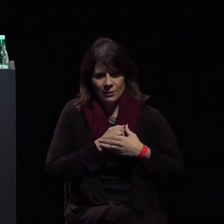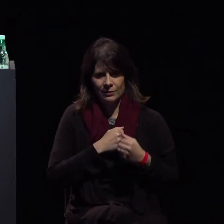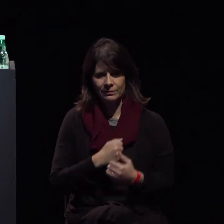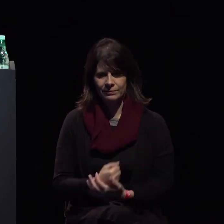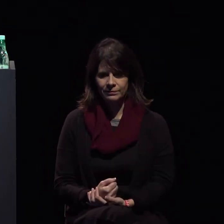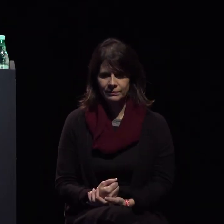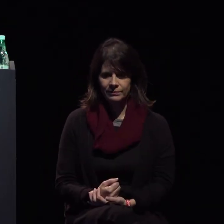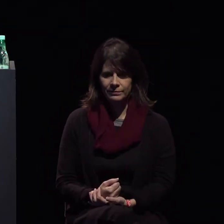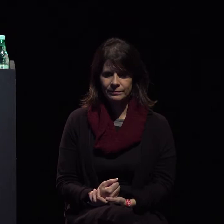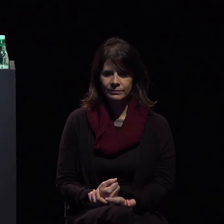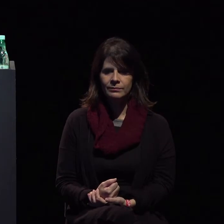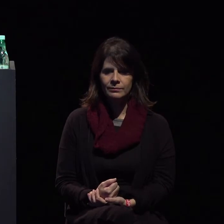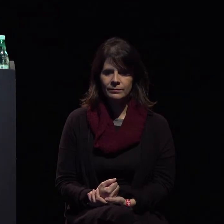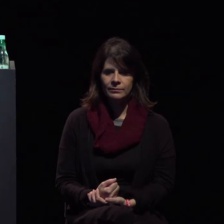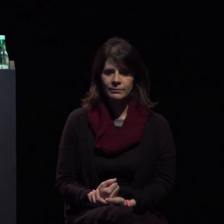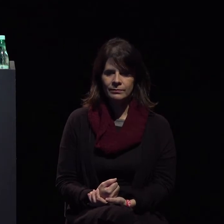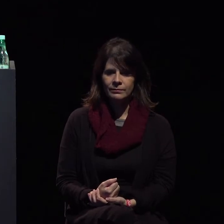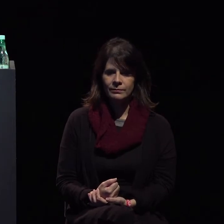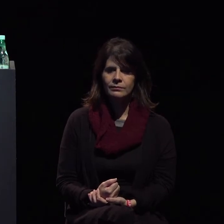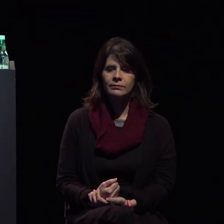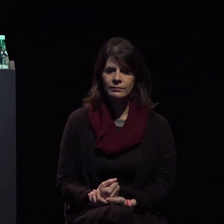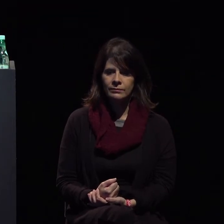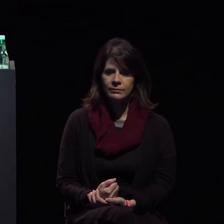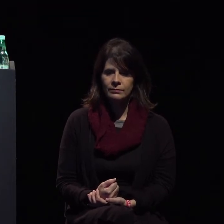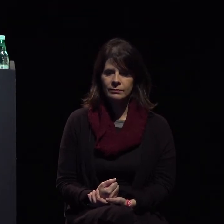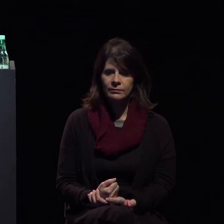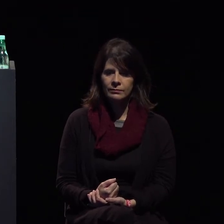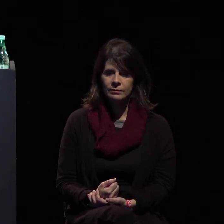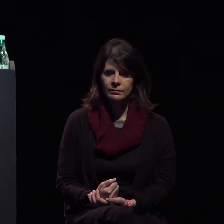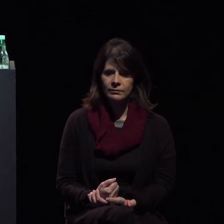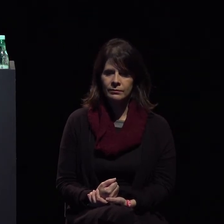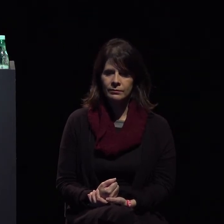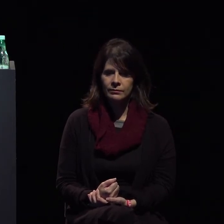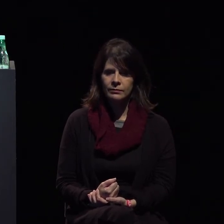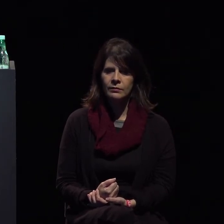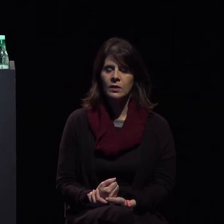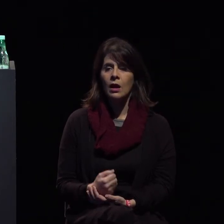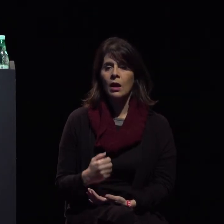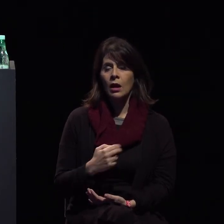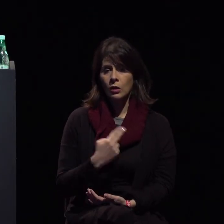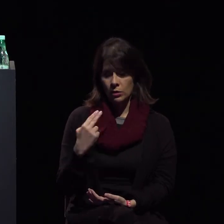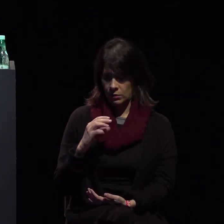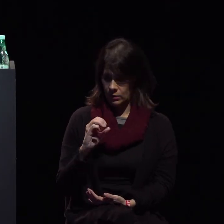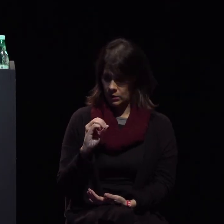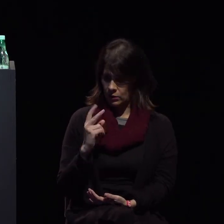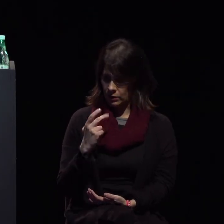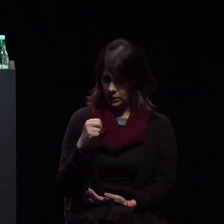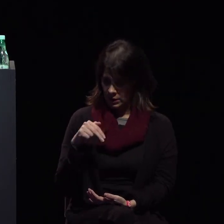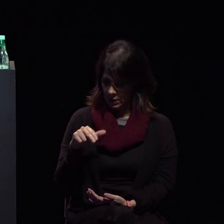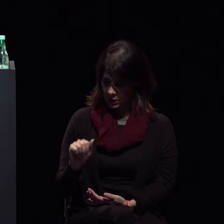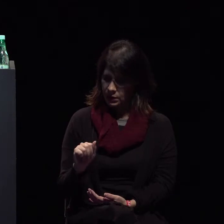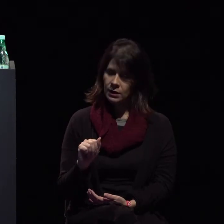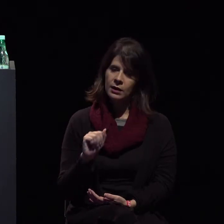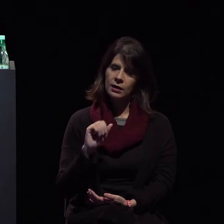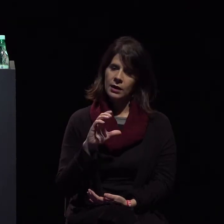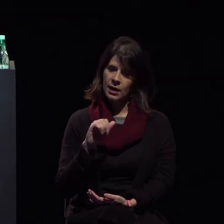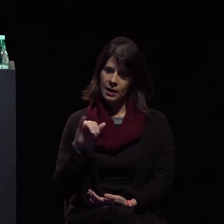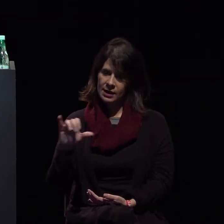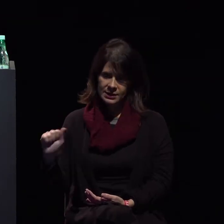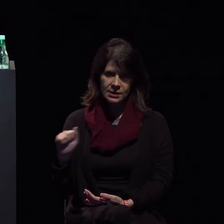Reforçando a apresentação que a Amanda fez, meu nome é Ohana de Cássia Santos, eu sou mulher